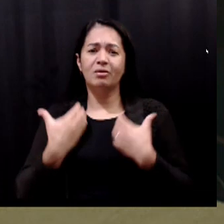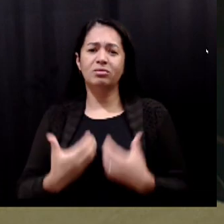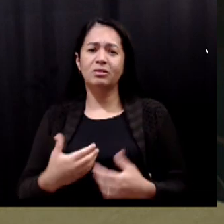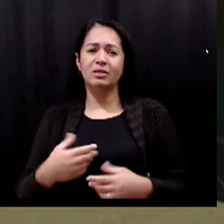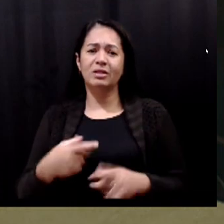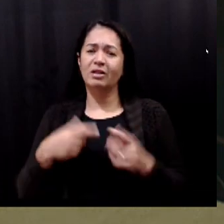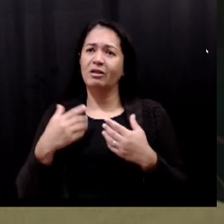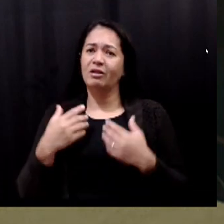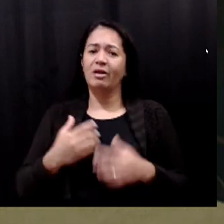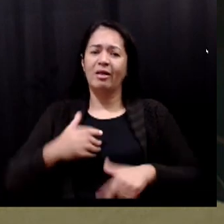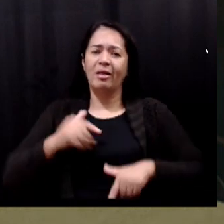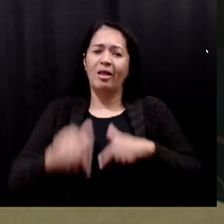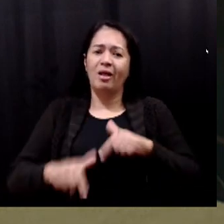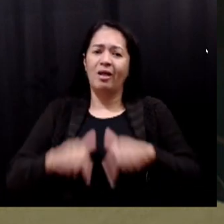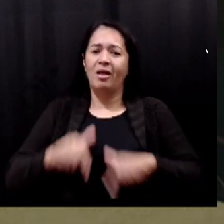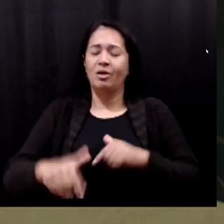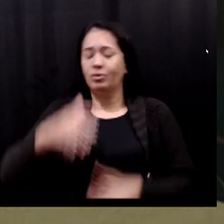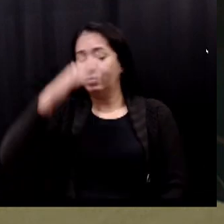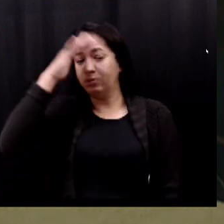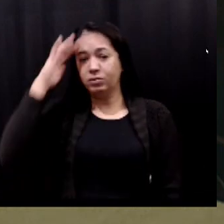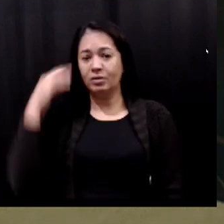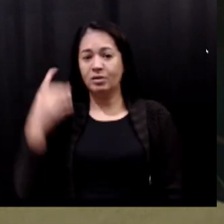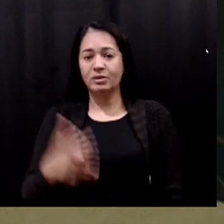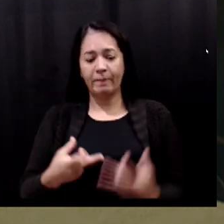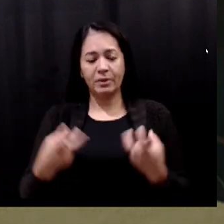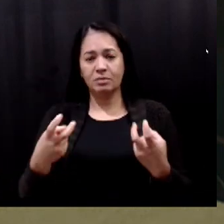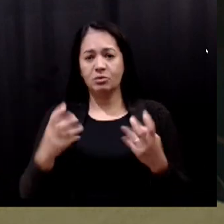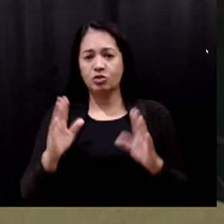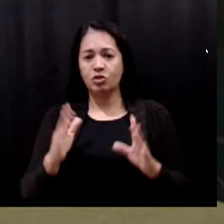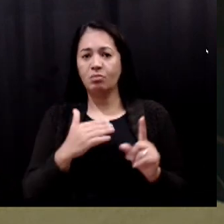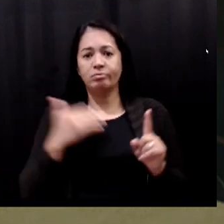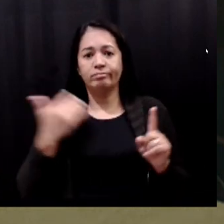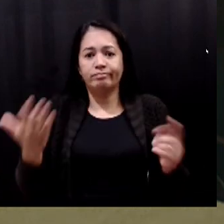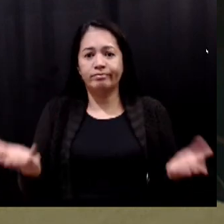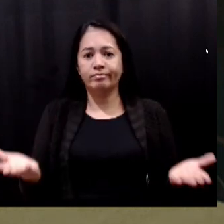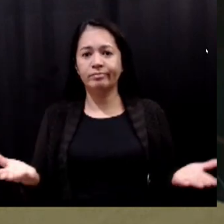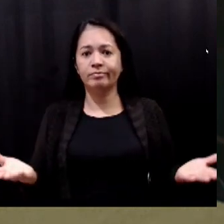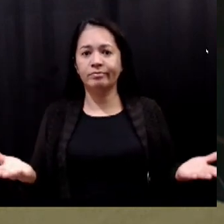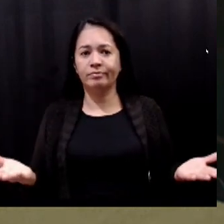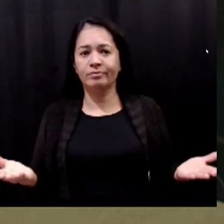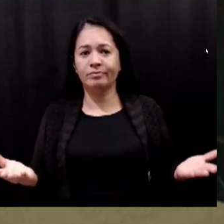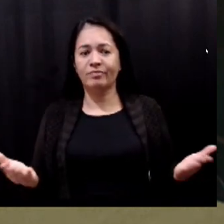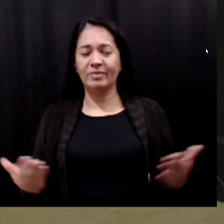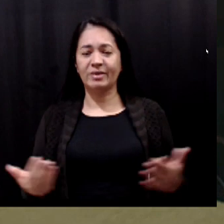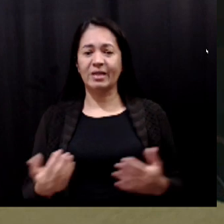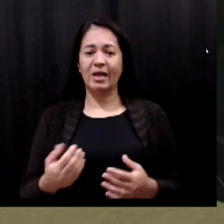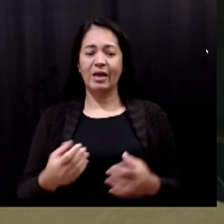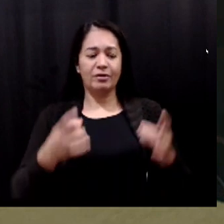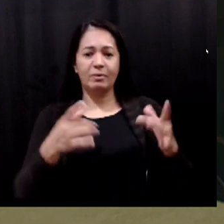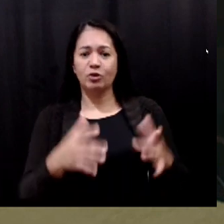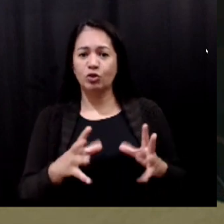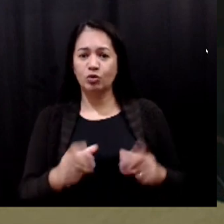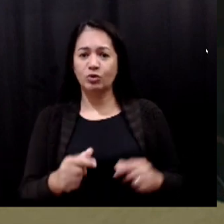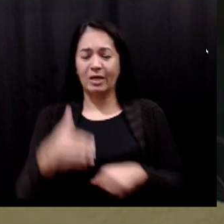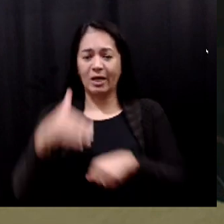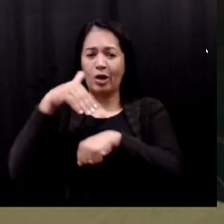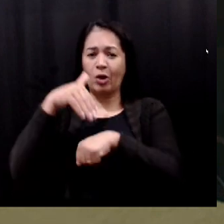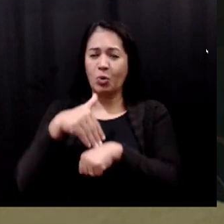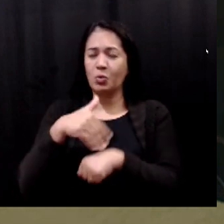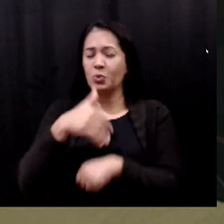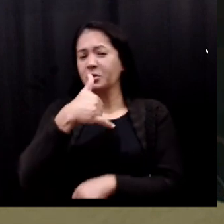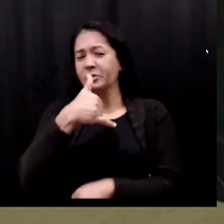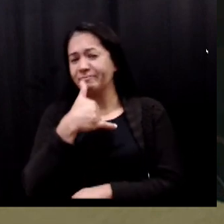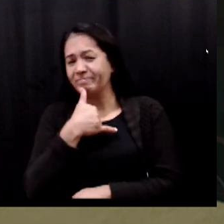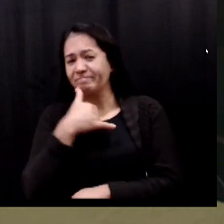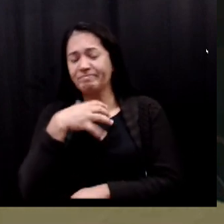você vê, você renunciou a tudo e essa renúncia gera uma culpa e a culpa gera tristeza e a